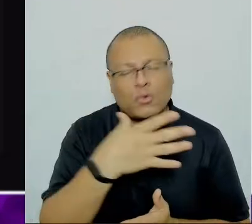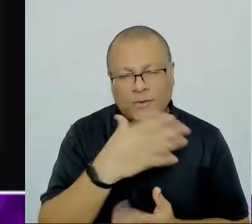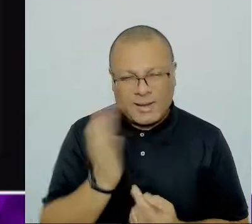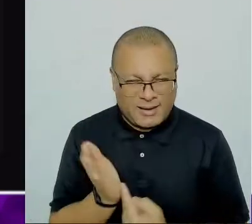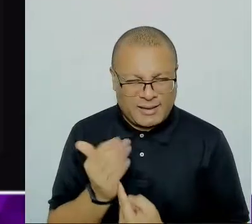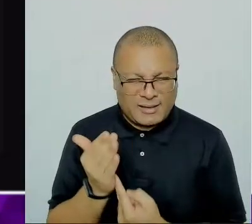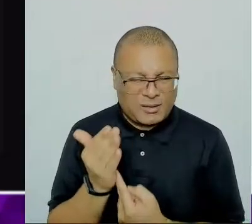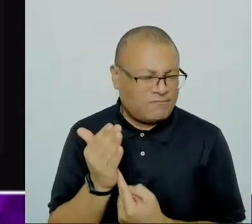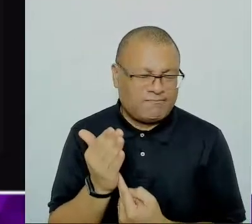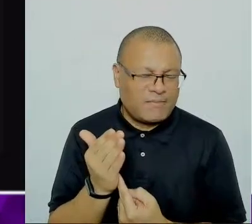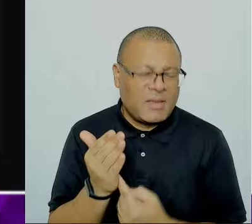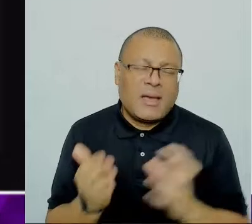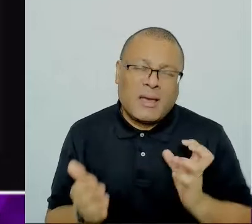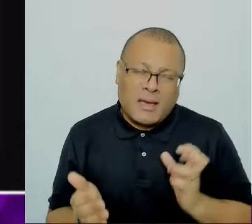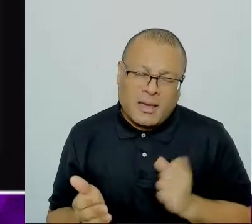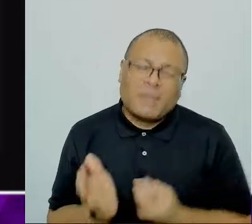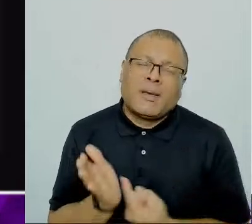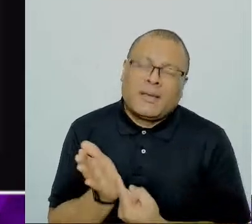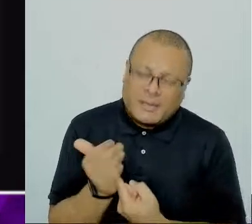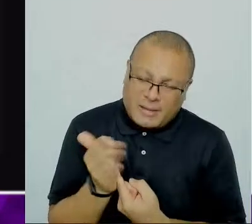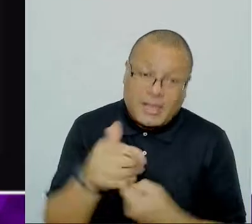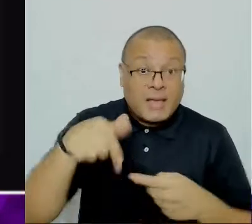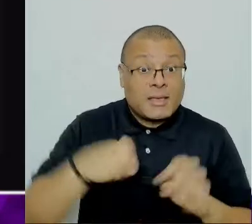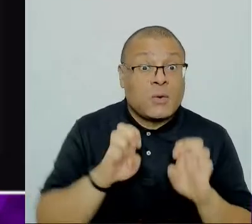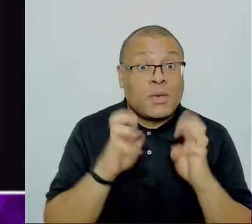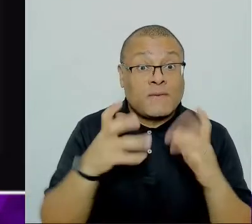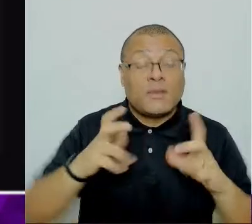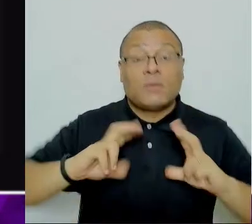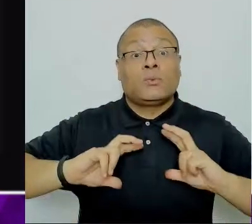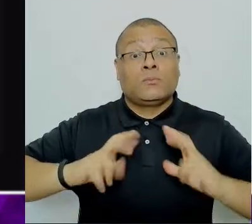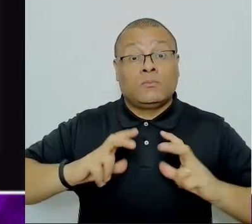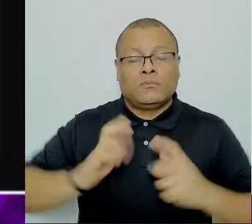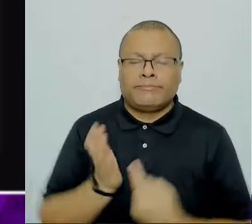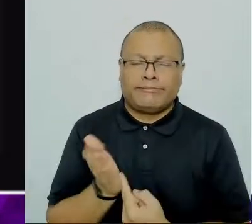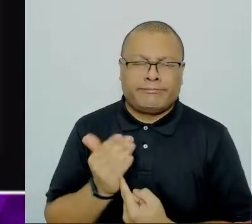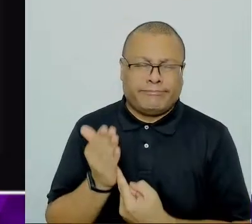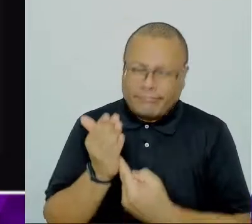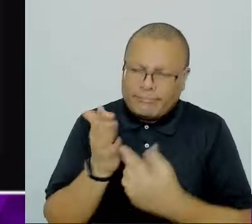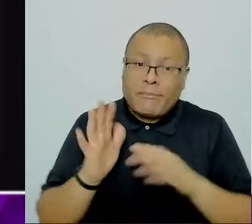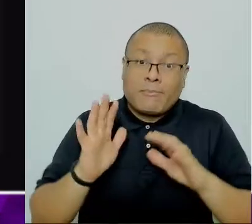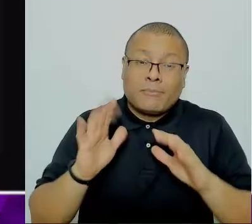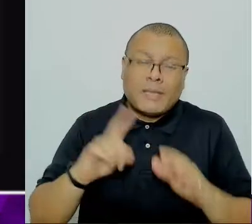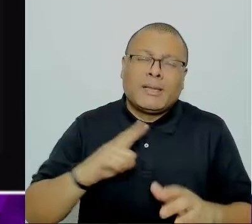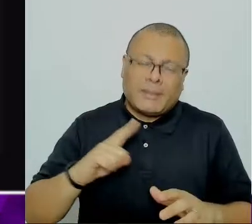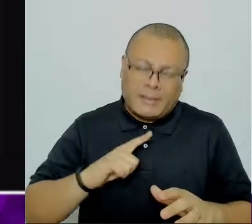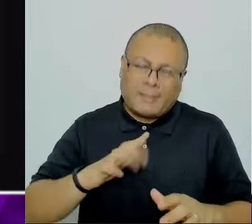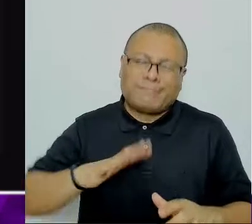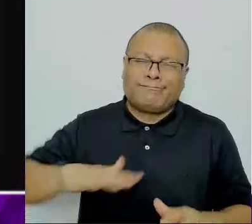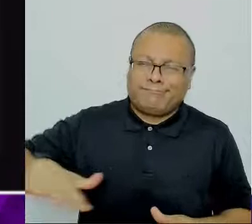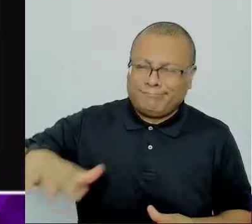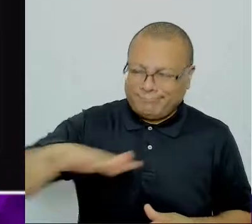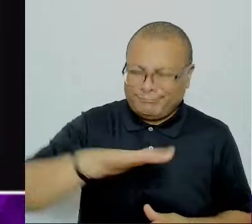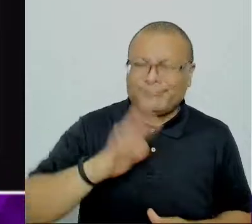gente adora tecnologia, a gente está num evento que a gente fala bastante de tecnologia, tem vários aí